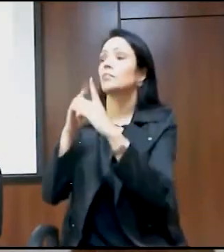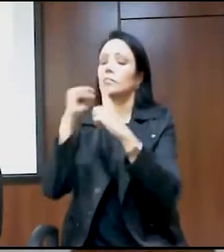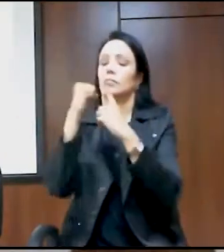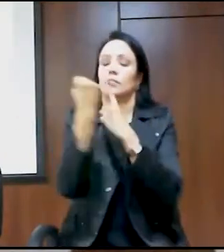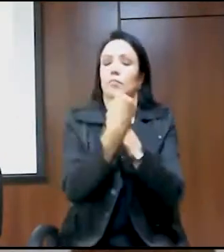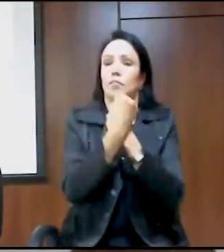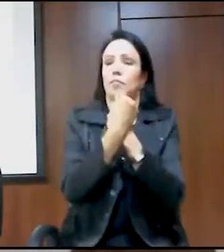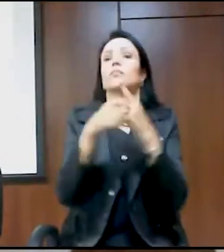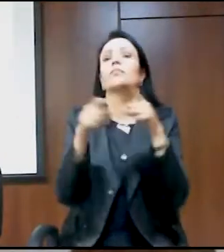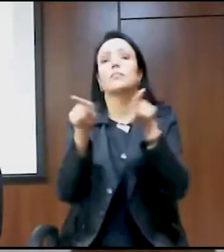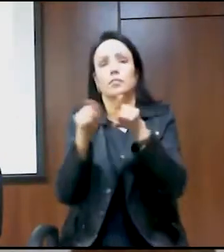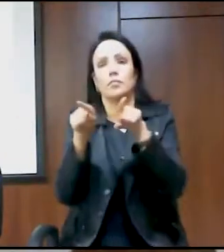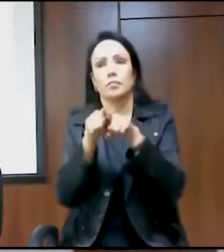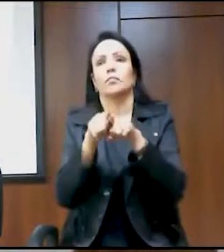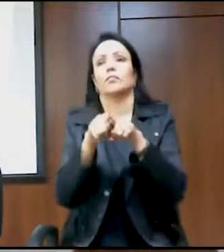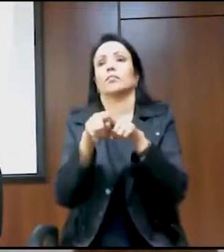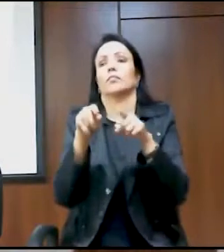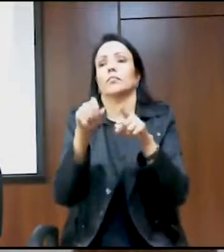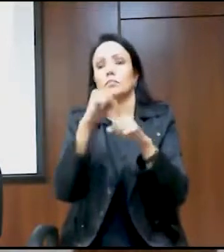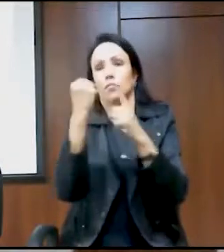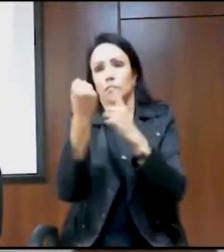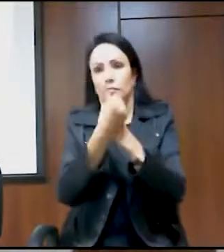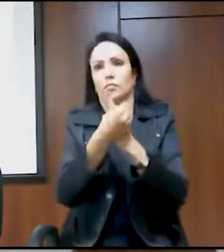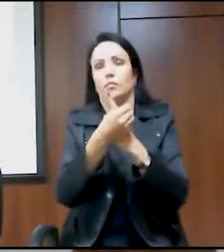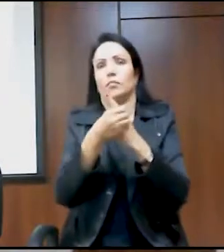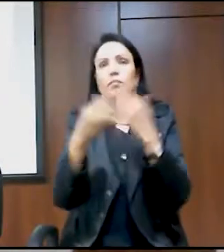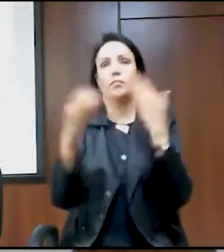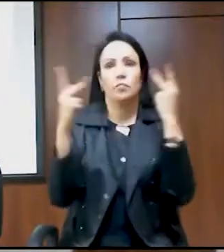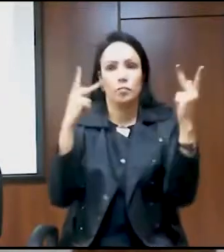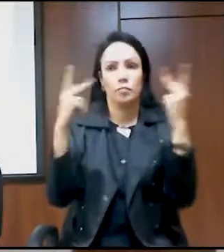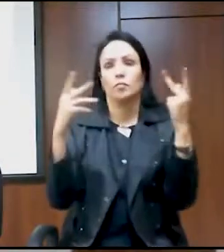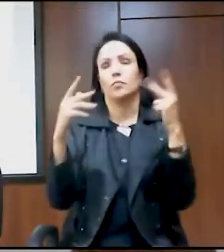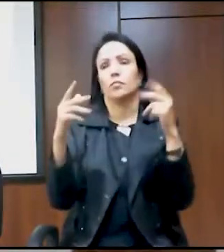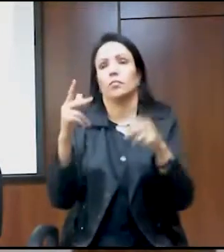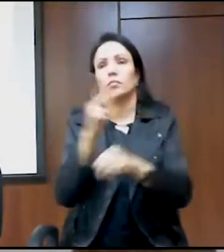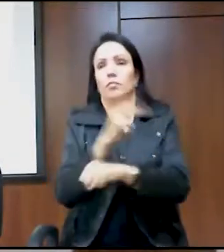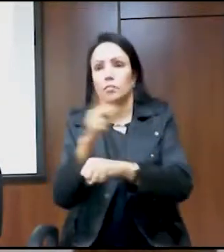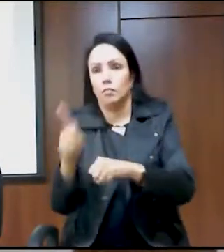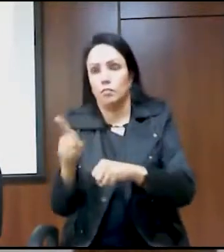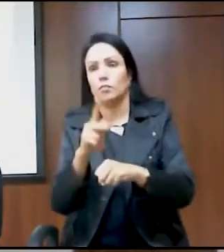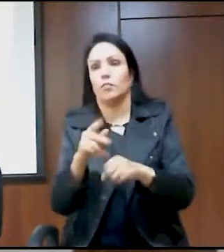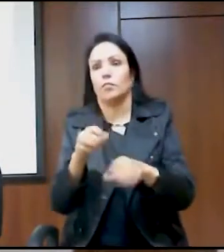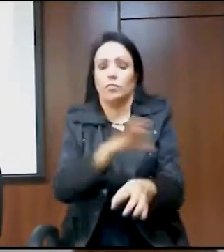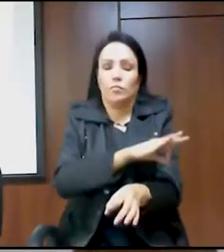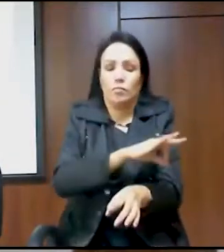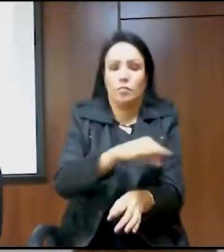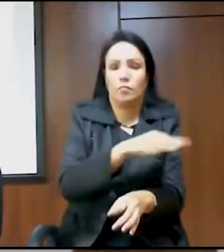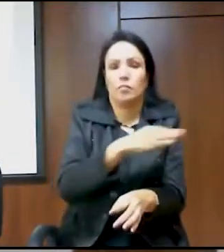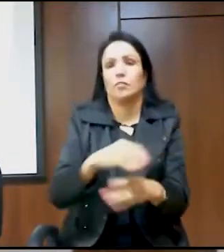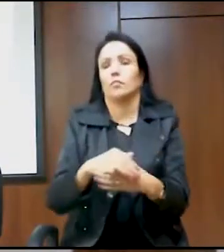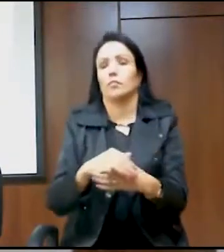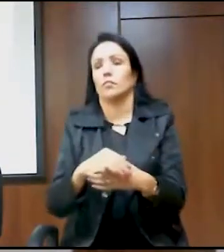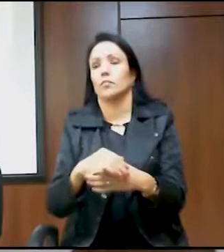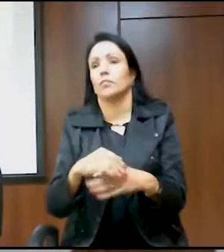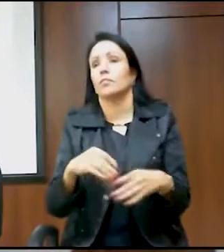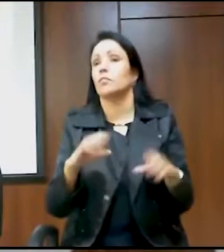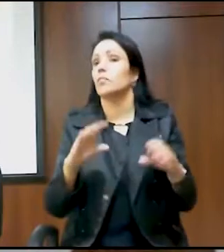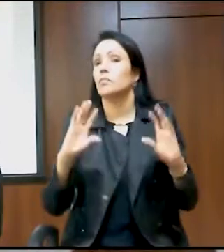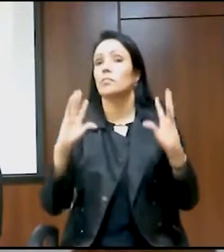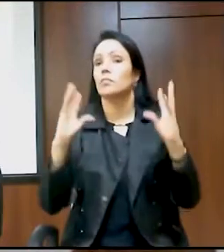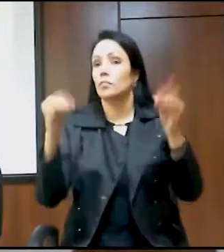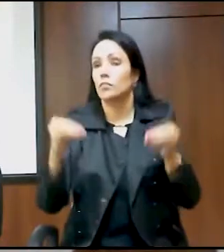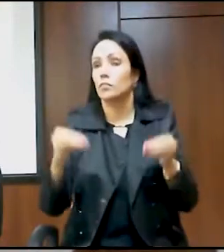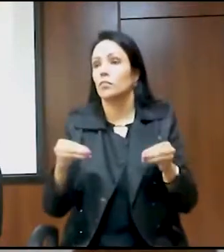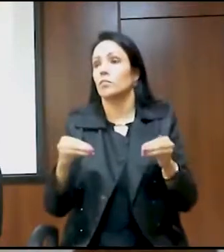são sociólogos, psicólogos, pedagogos, arquitetos, que atuam nesse campo, no sentido da gente afirmar